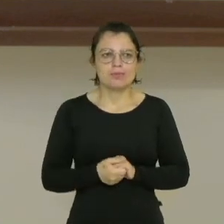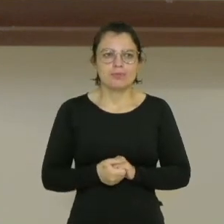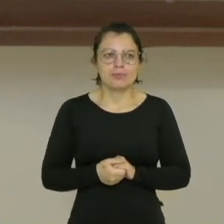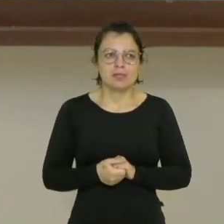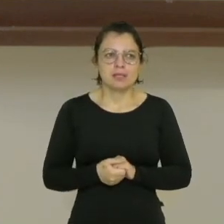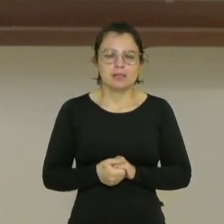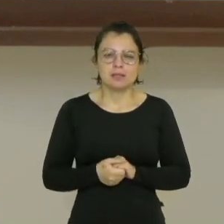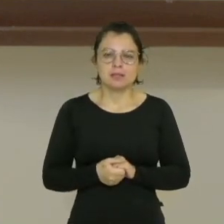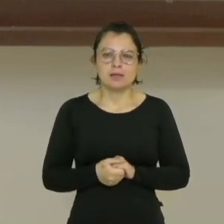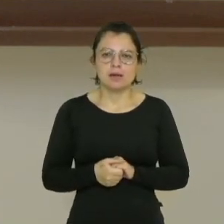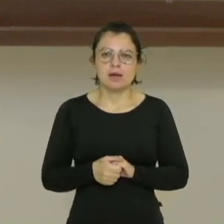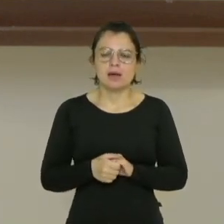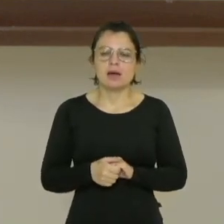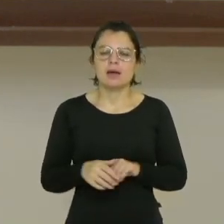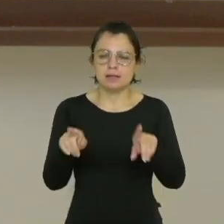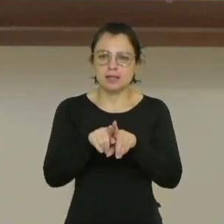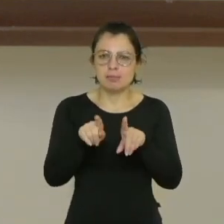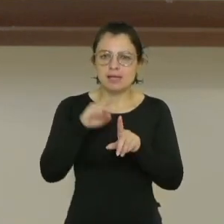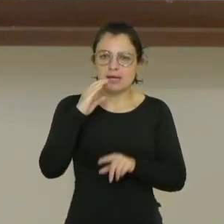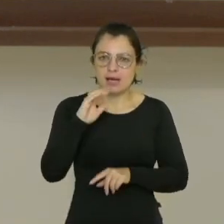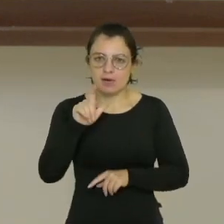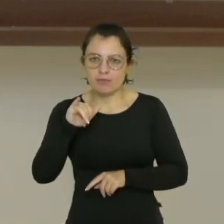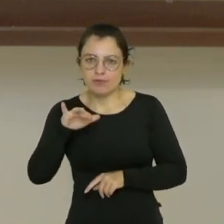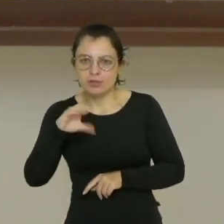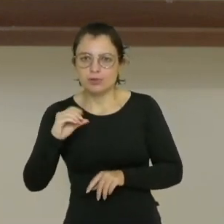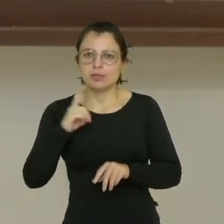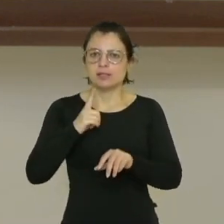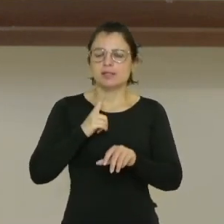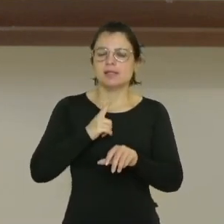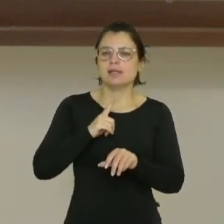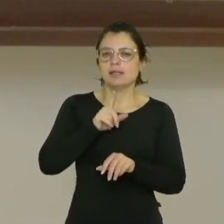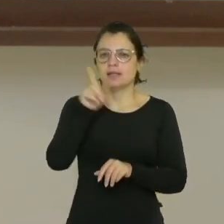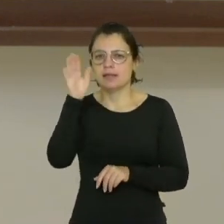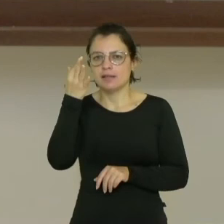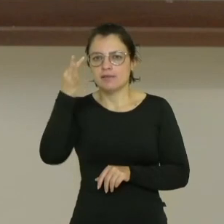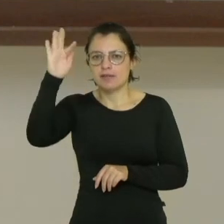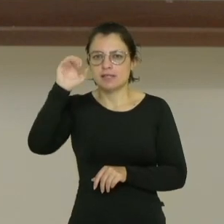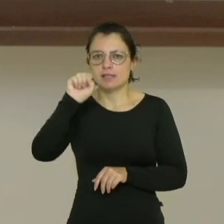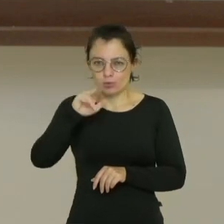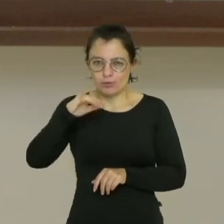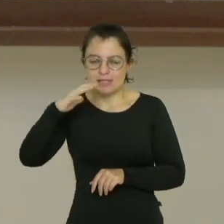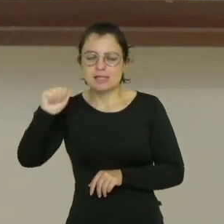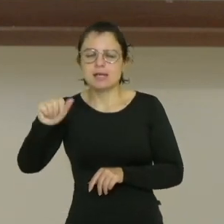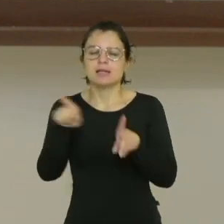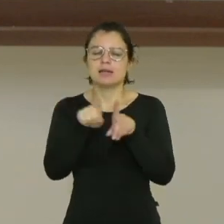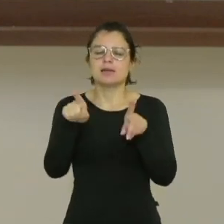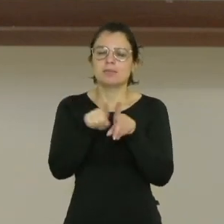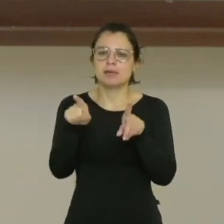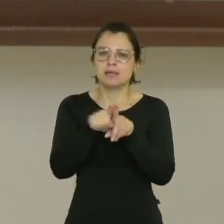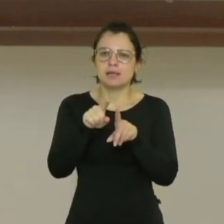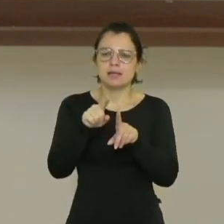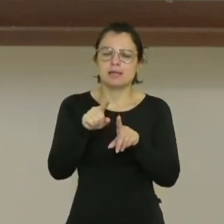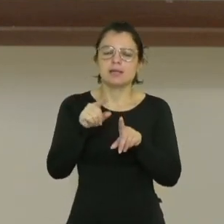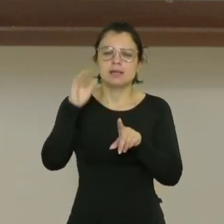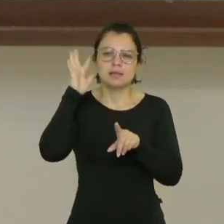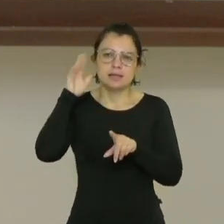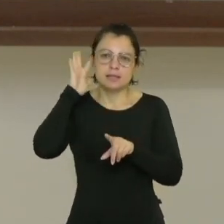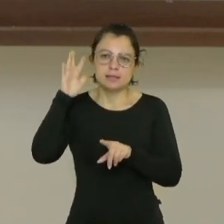né? Aí o João Calvino vai desenvolver, então, na França e na Suíça, o calvinismo com a teoria